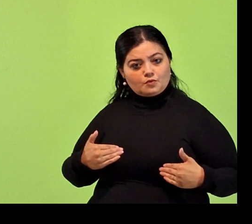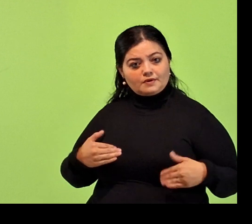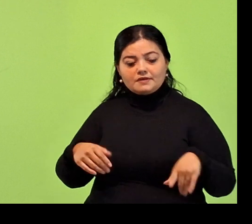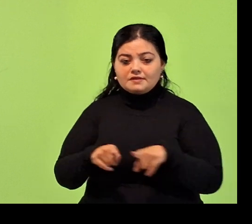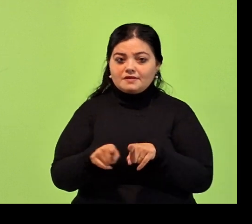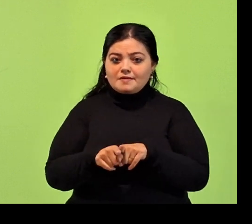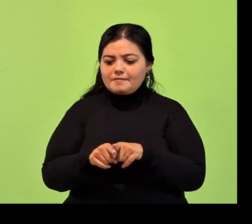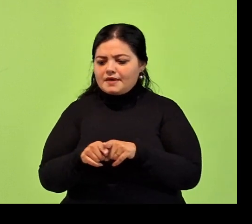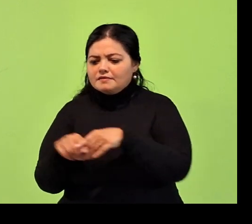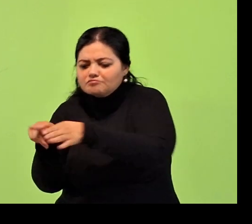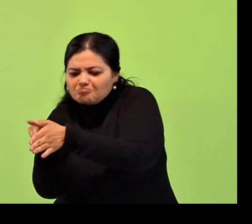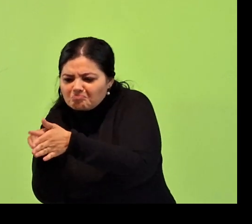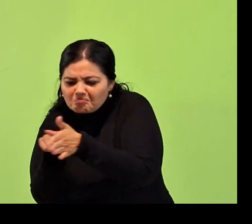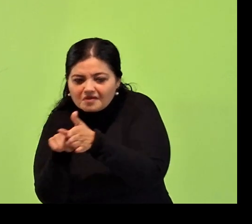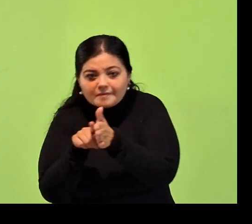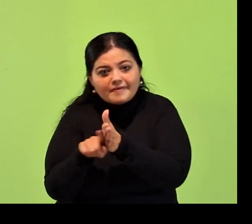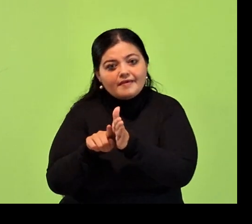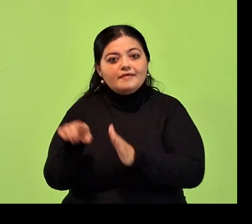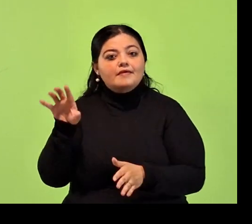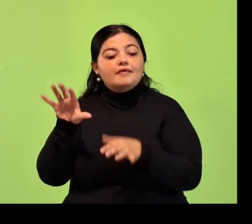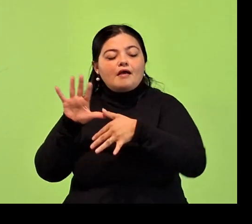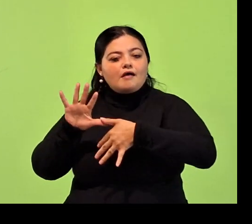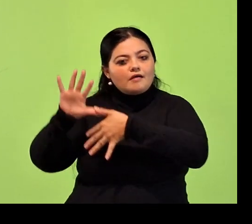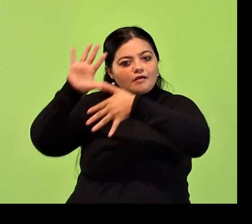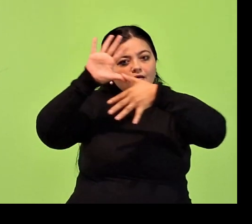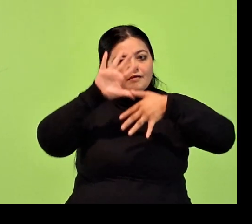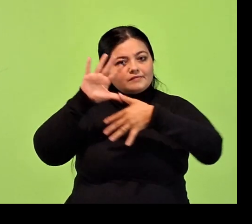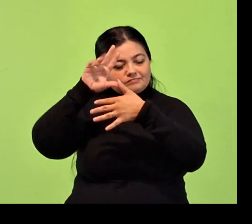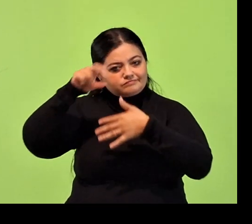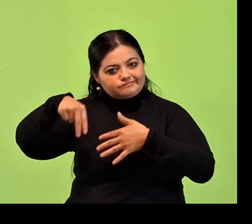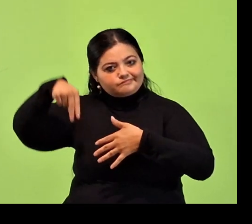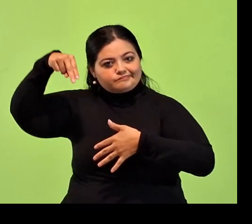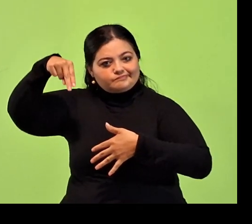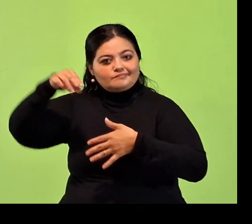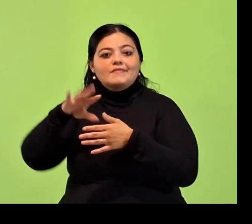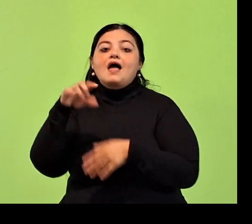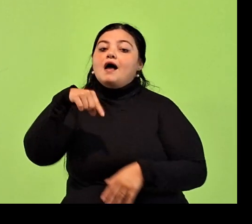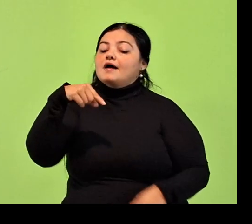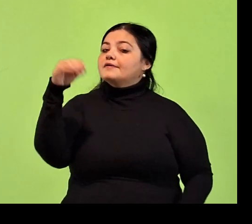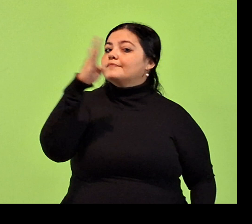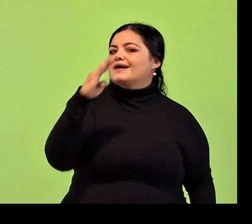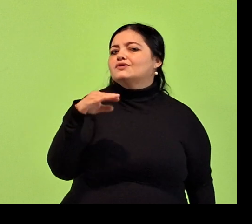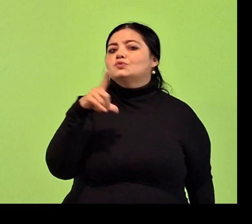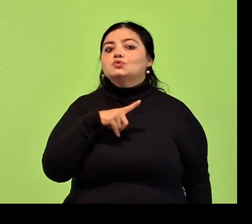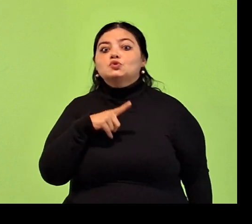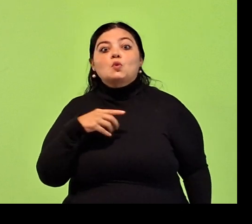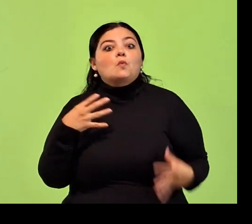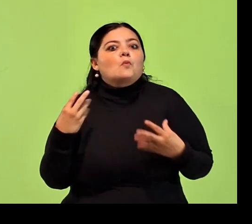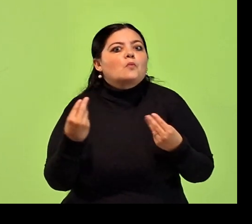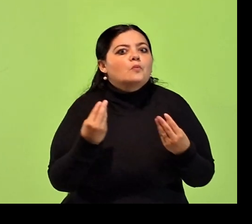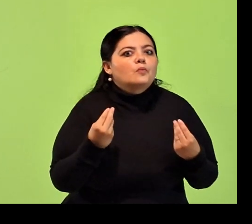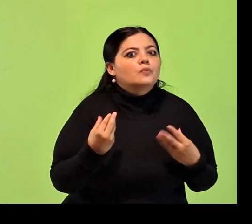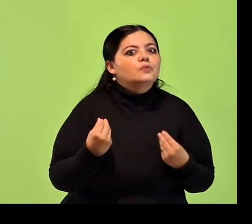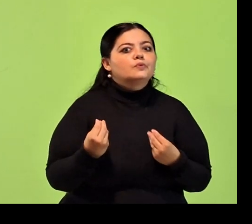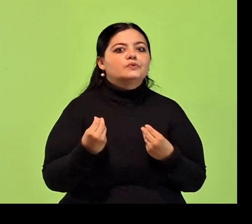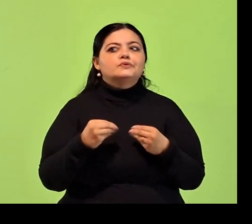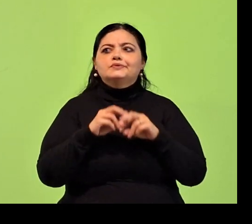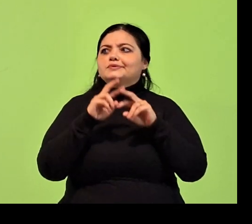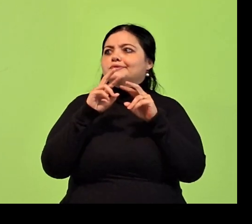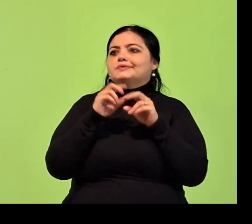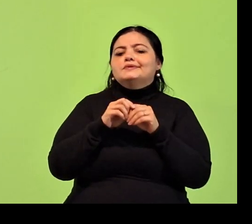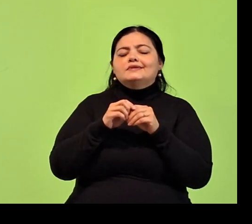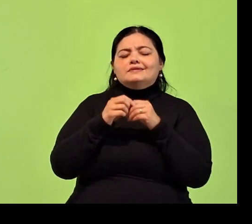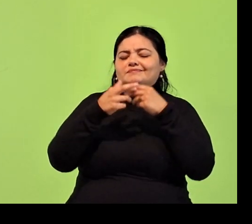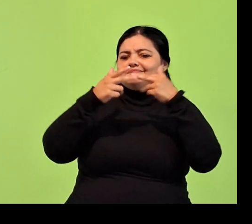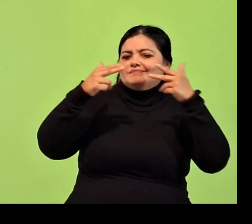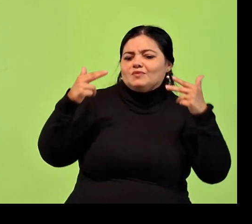do Norte. Aqui no nosso país, a gente tem diversos casos que poderiam facilmente ser apontados como clássicos de pânico satânico.